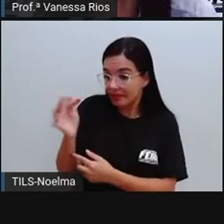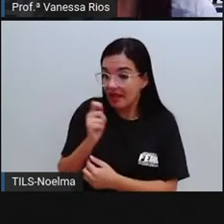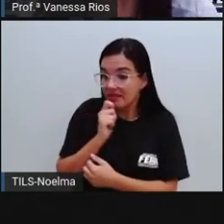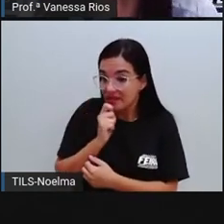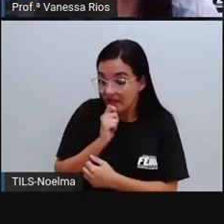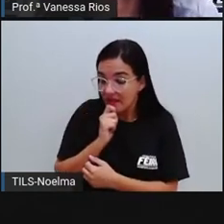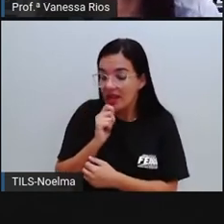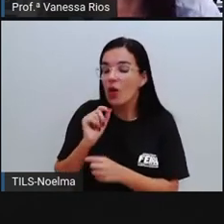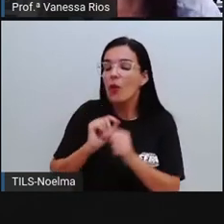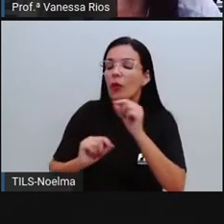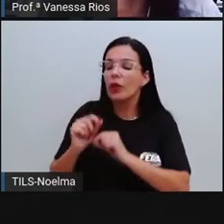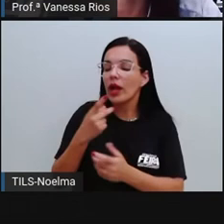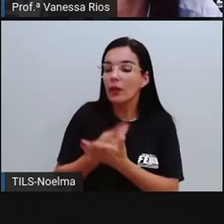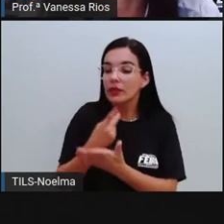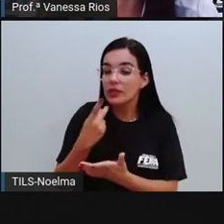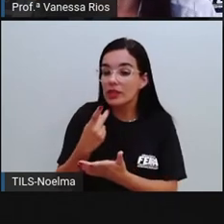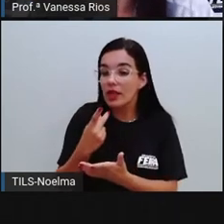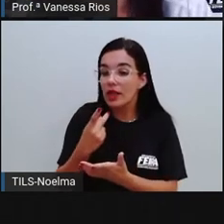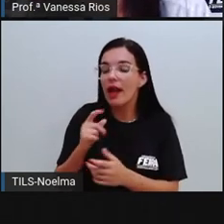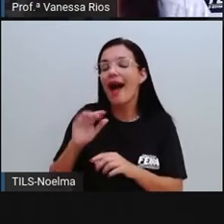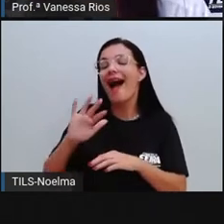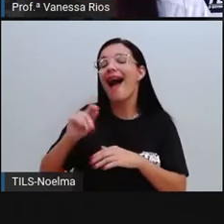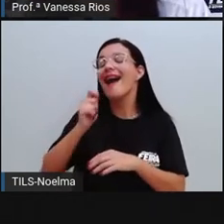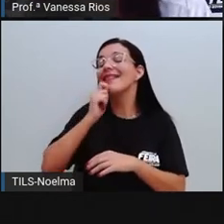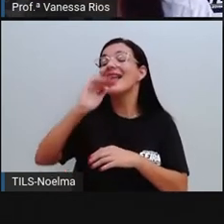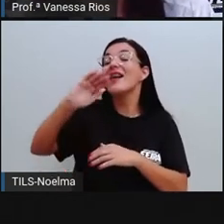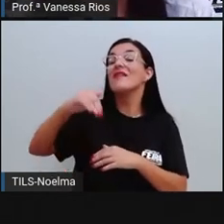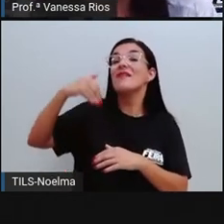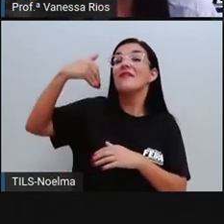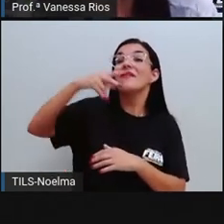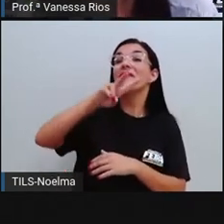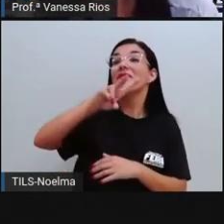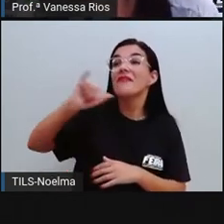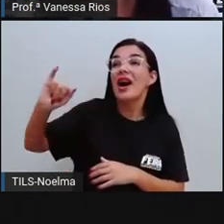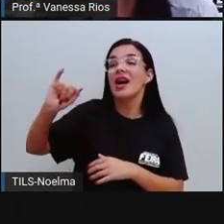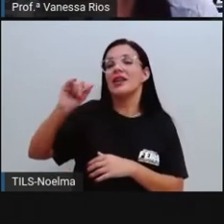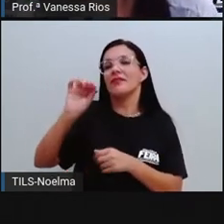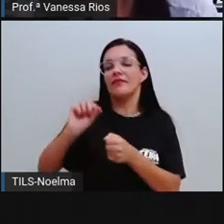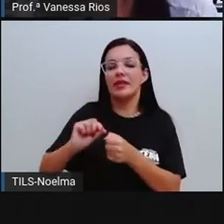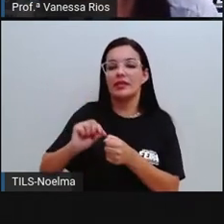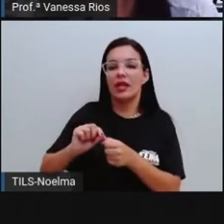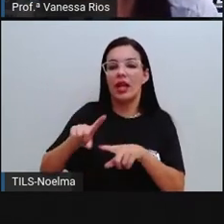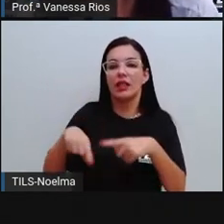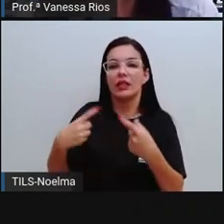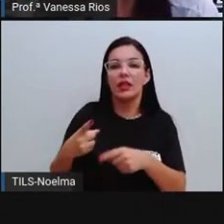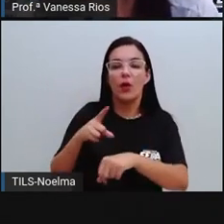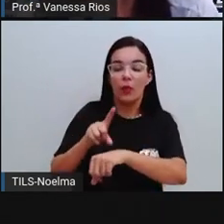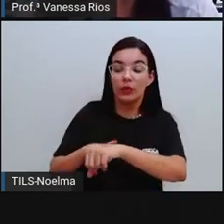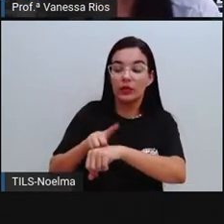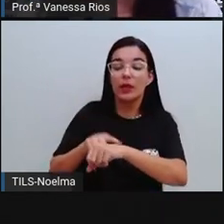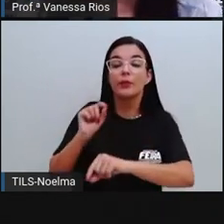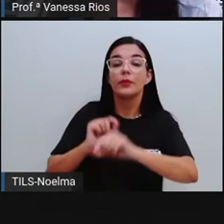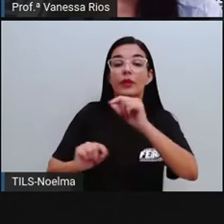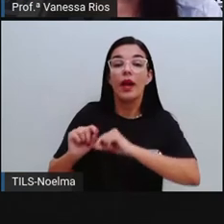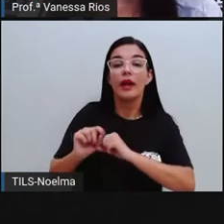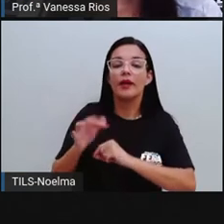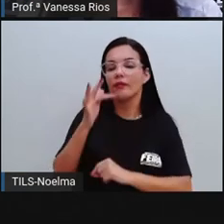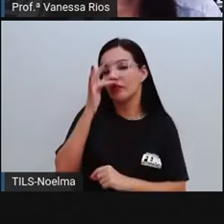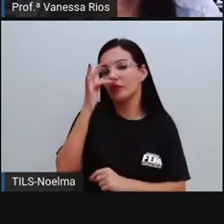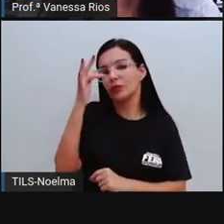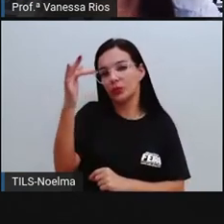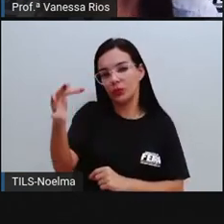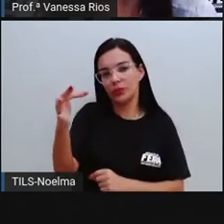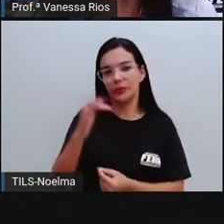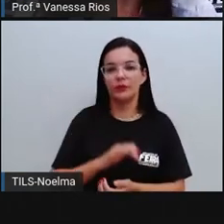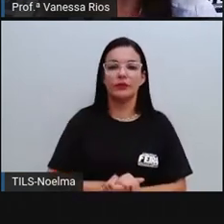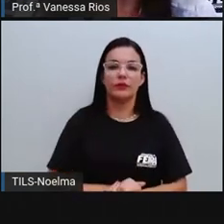gente entende que é uma ação que Marina ainda vai fazer. Então, o tempo para essa ação aí, para esse verbo é